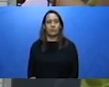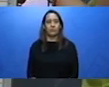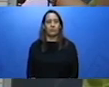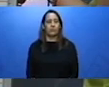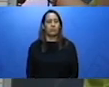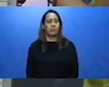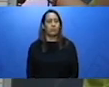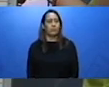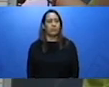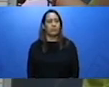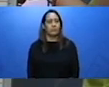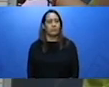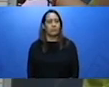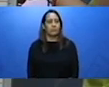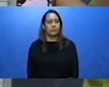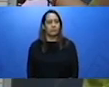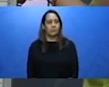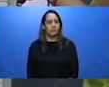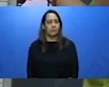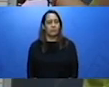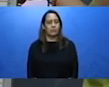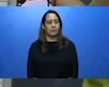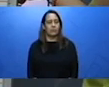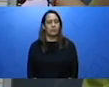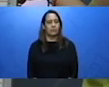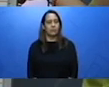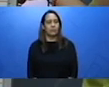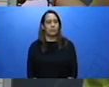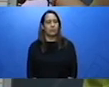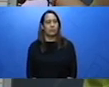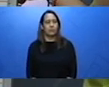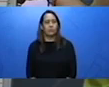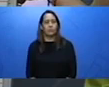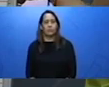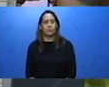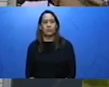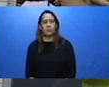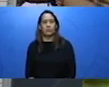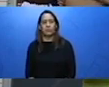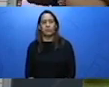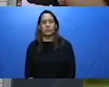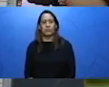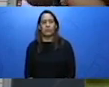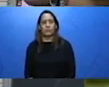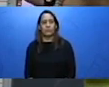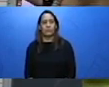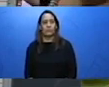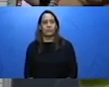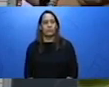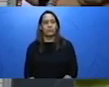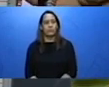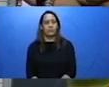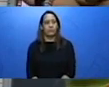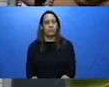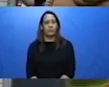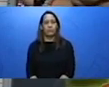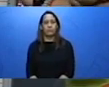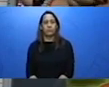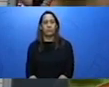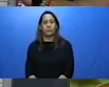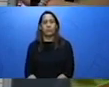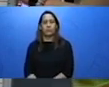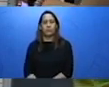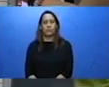o escorregador. Tá descendo, dá uma cambalhota e chuta. Esse é o